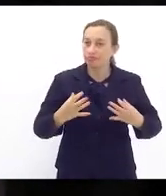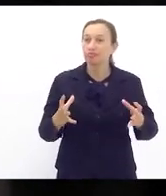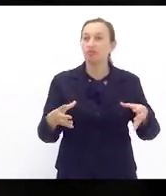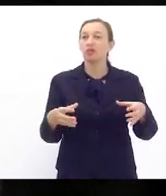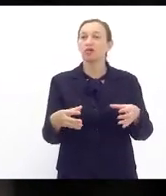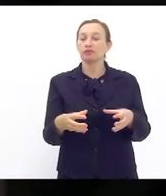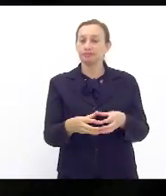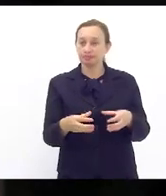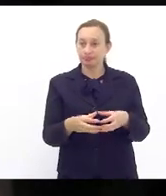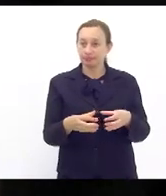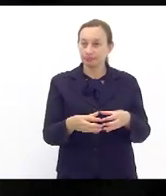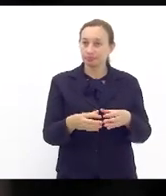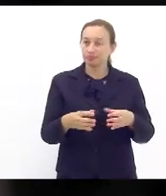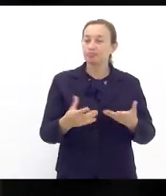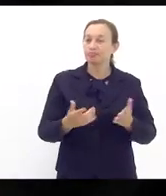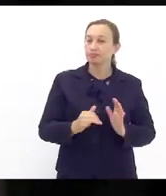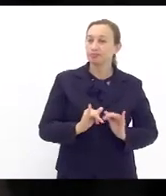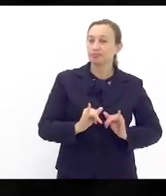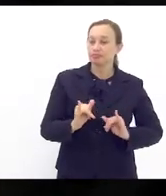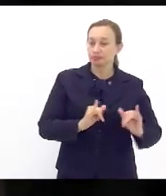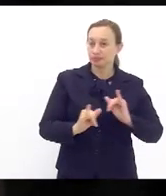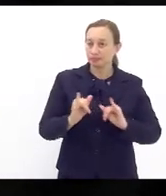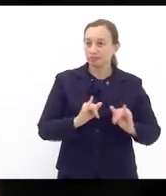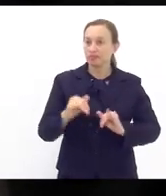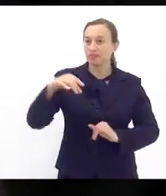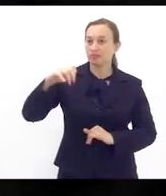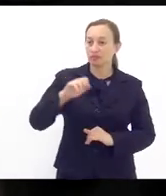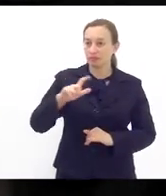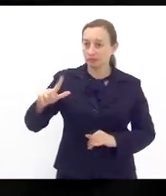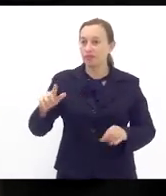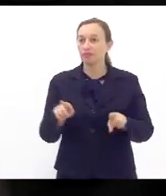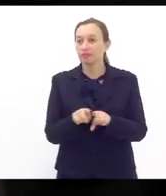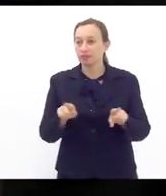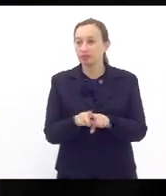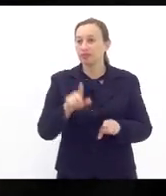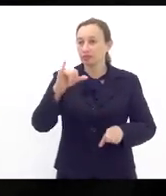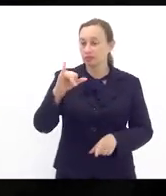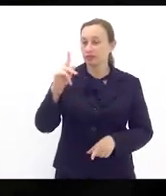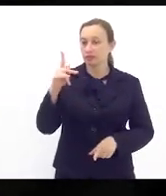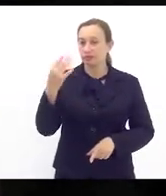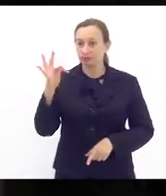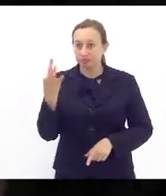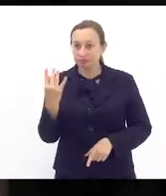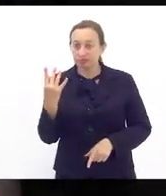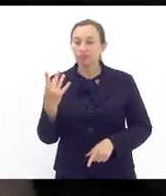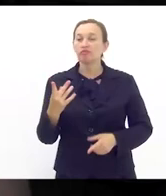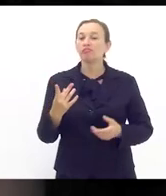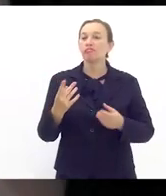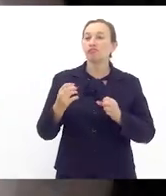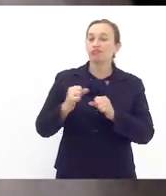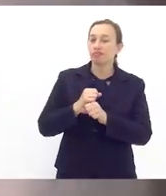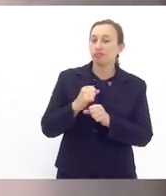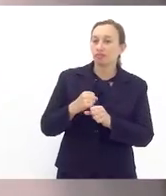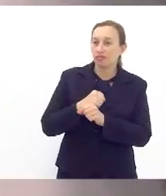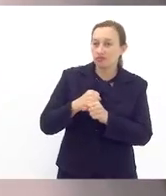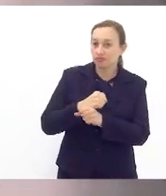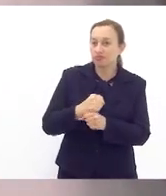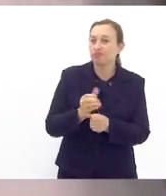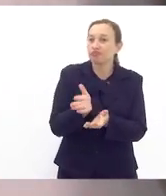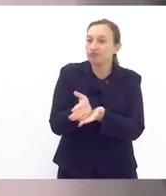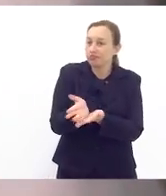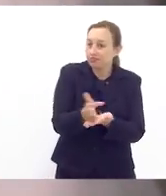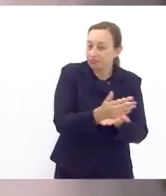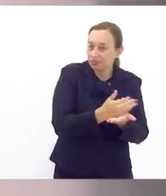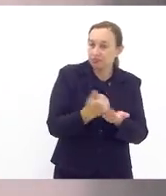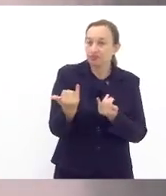fornecer da enel e da Light também caso vocês precisem o número de iniciais distribuídas por ano por região por município